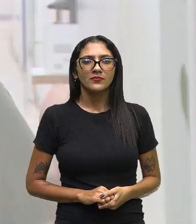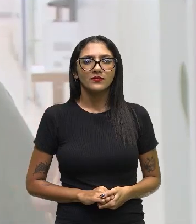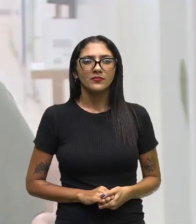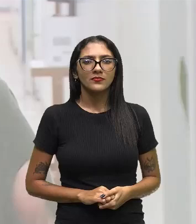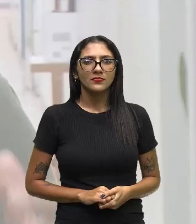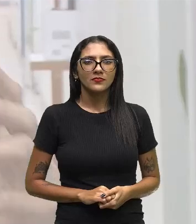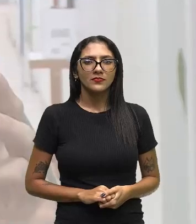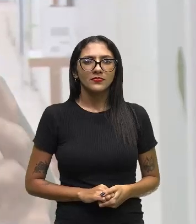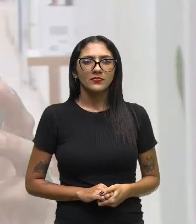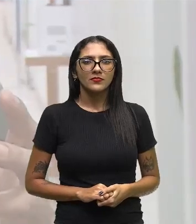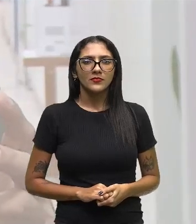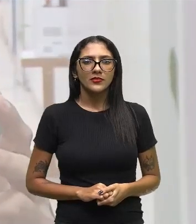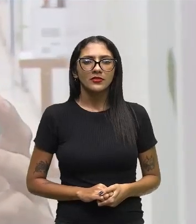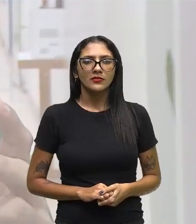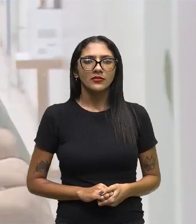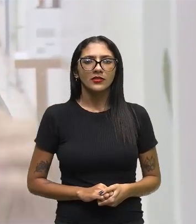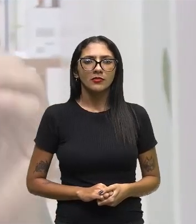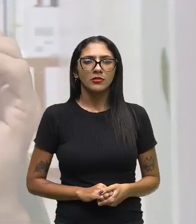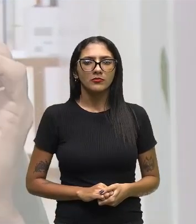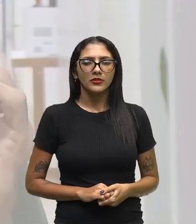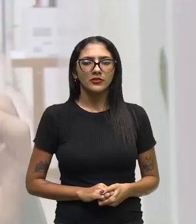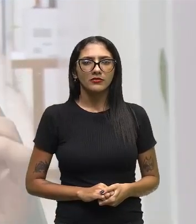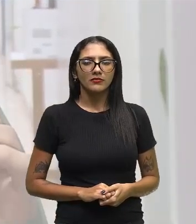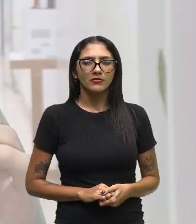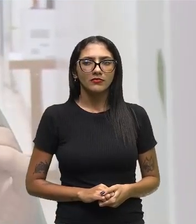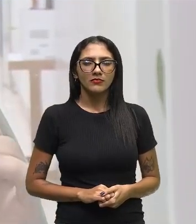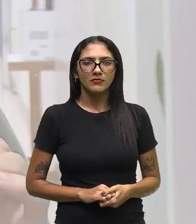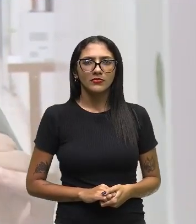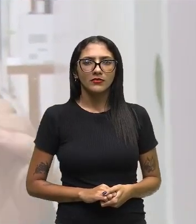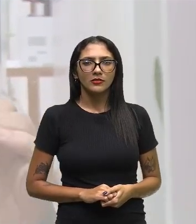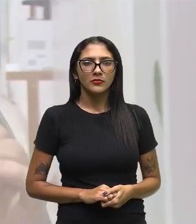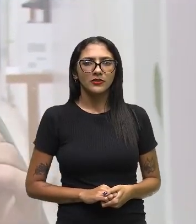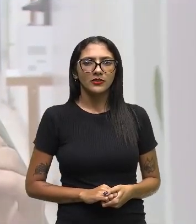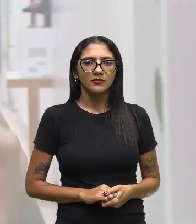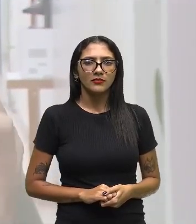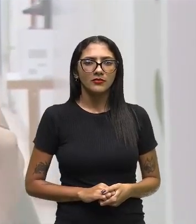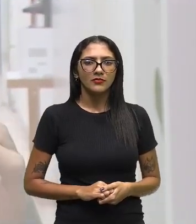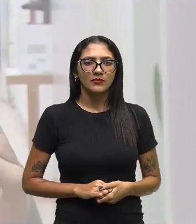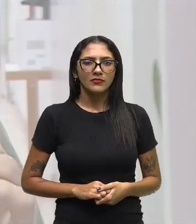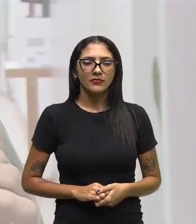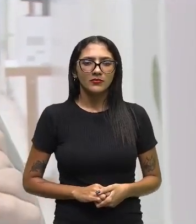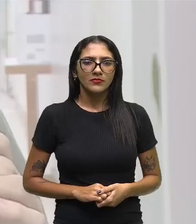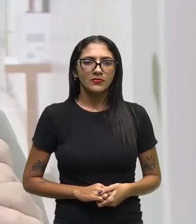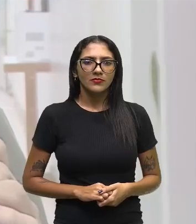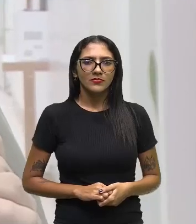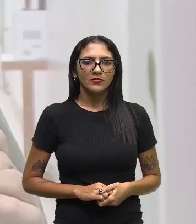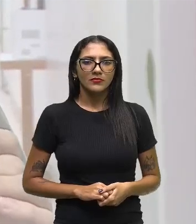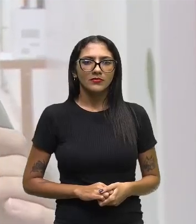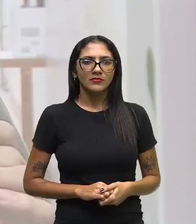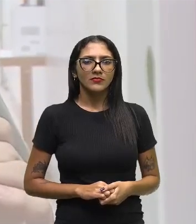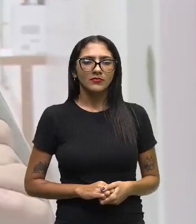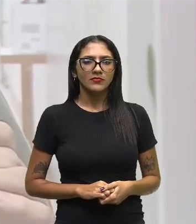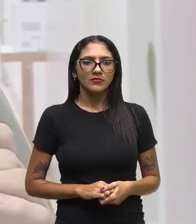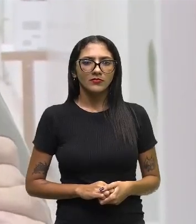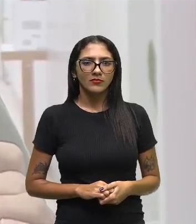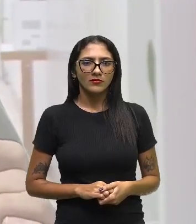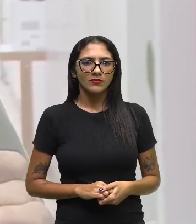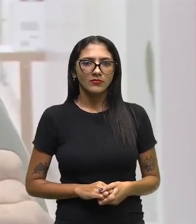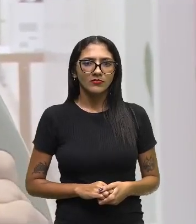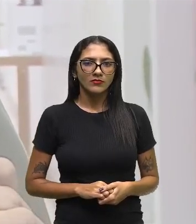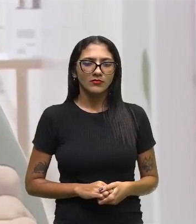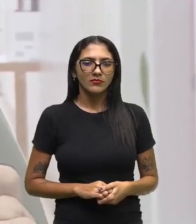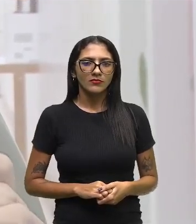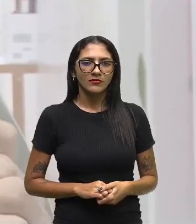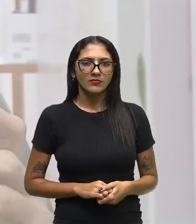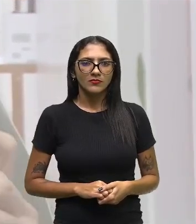As minhas finanças eu organizo da seguinte maneira: eu tenho uma planilha, onde eu coloco nessa planilha aquilo que eu recebo e aquilo